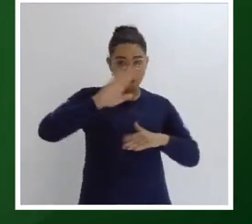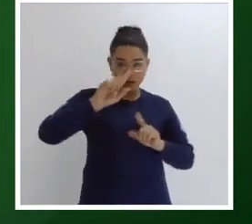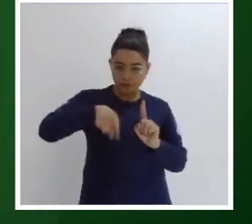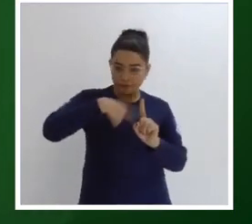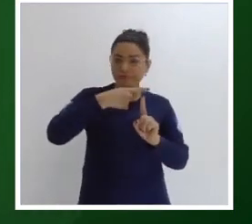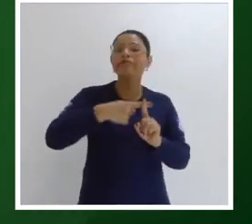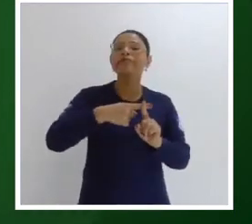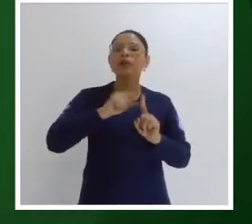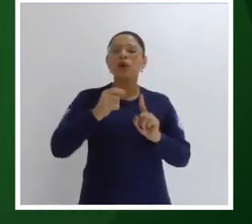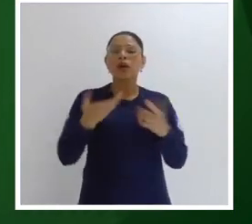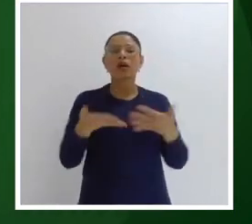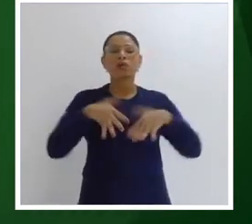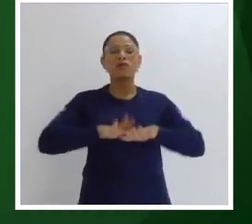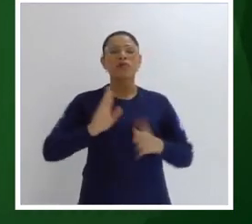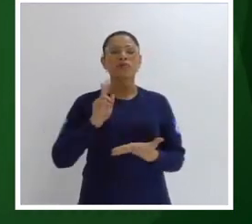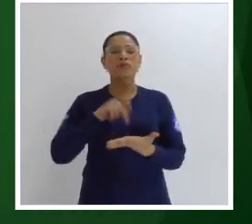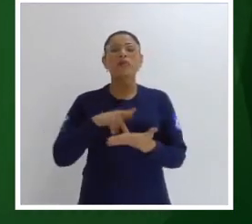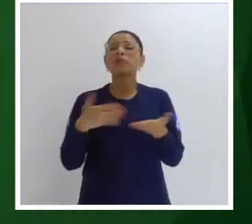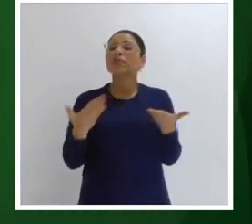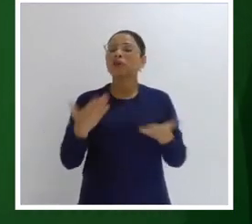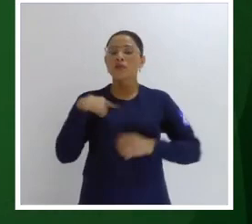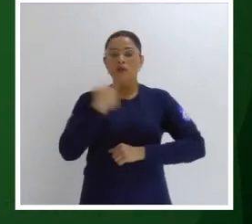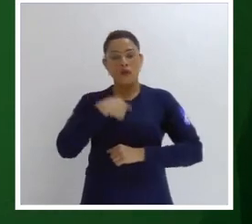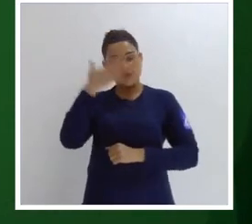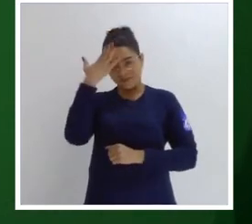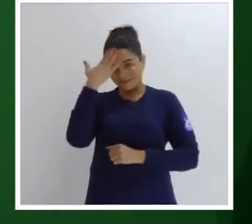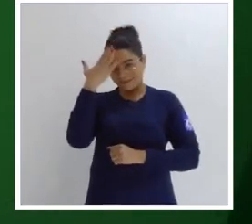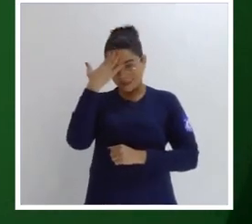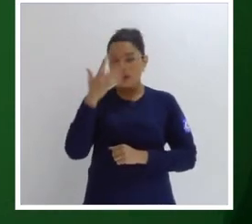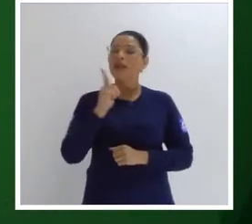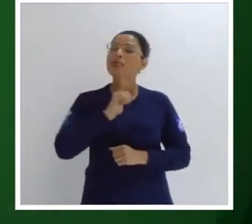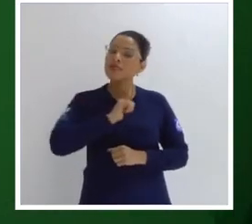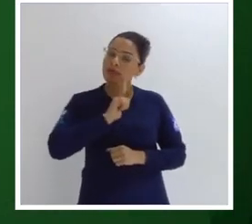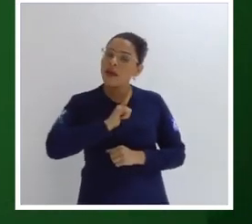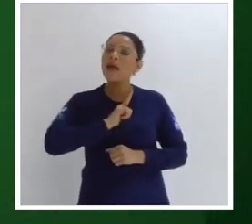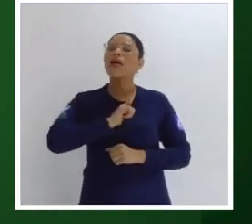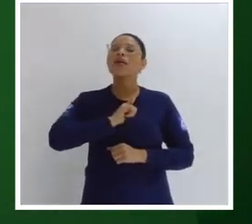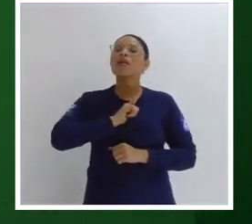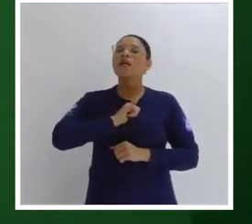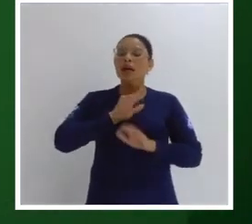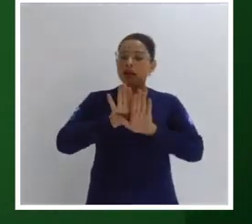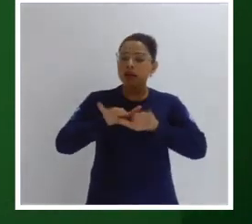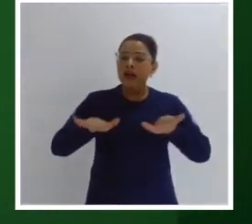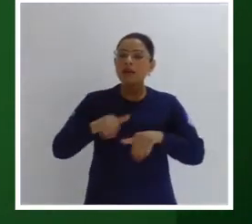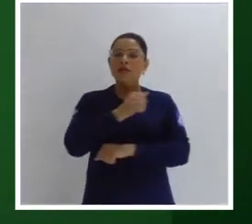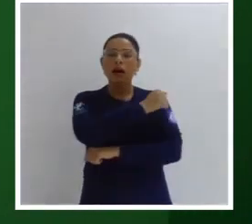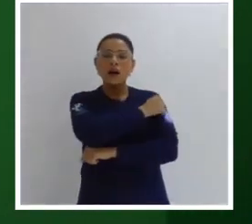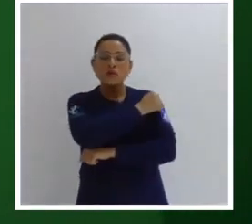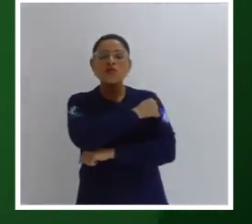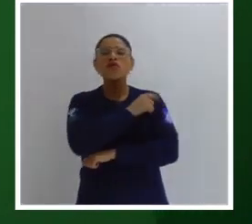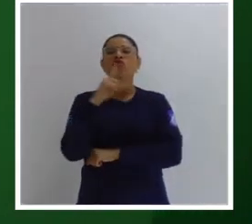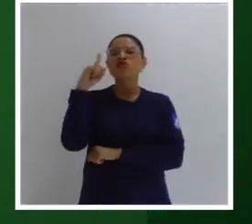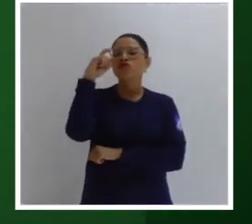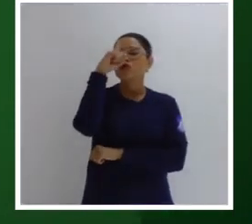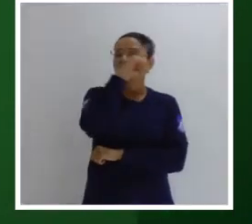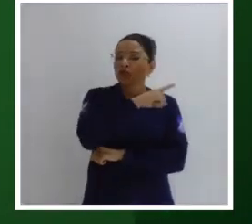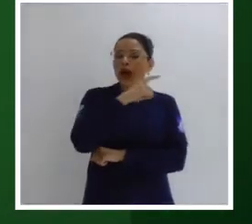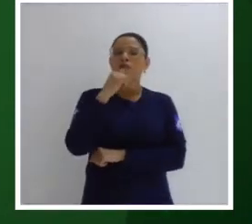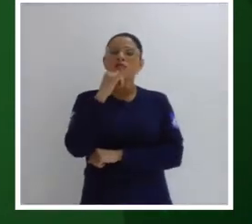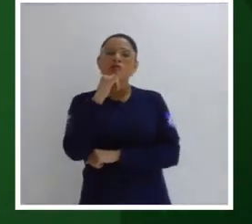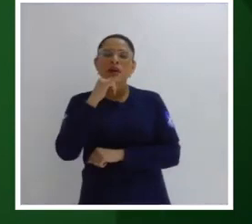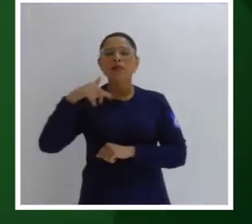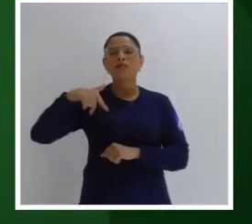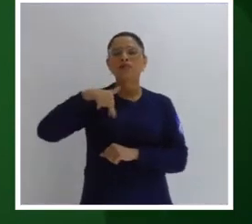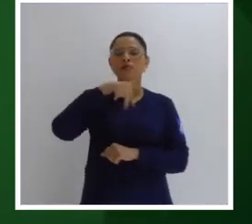passo para a inclusão e a gente sabe como nós temos alunos com dificuldade de mobilidade né para subir escadas